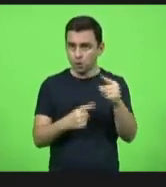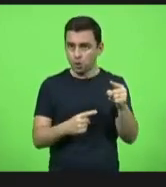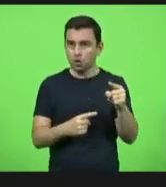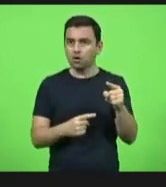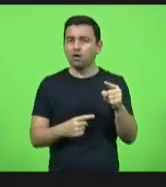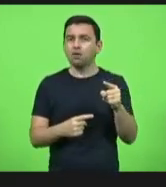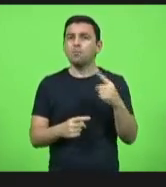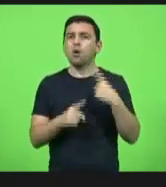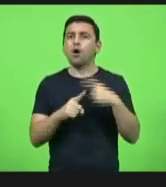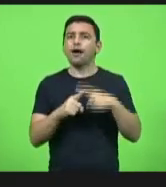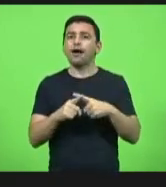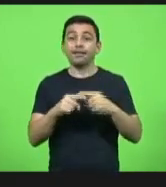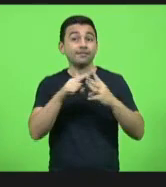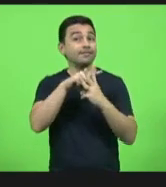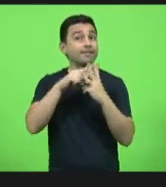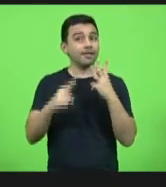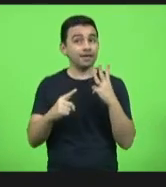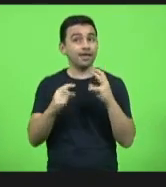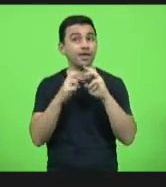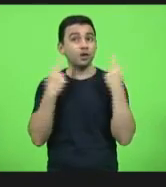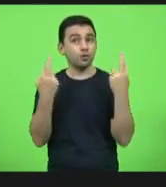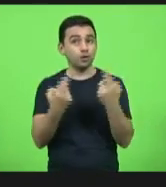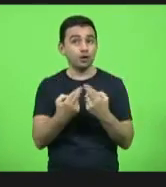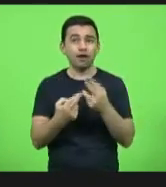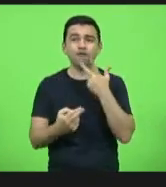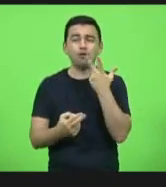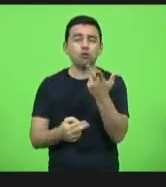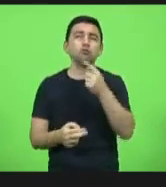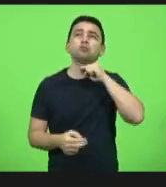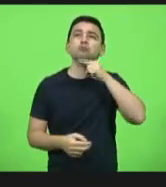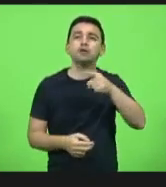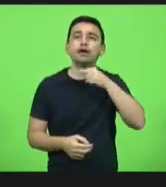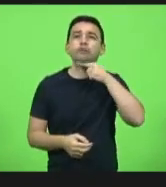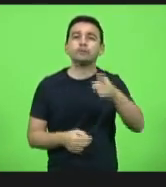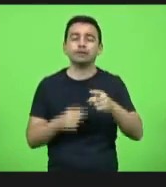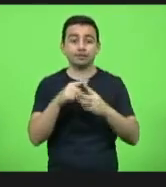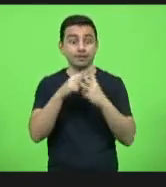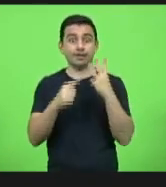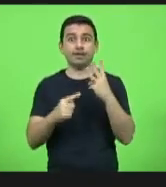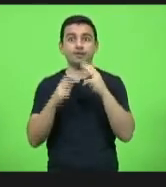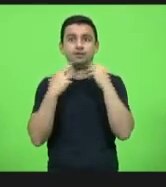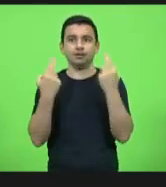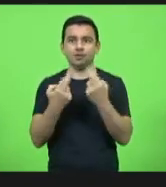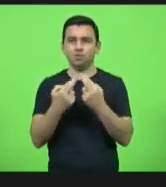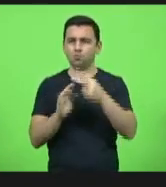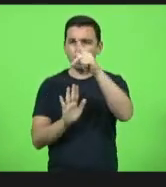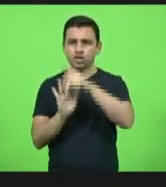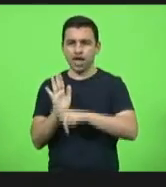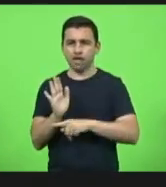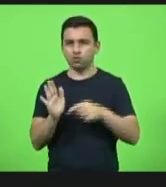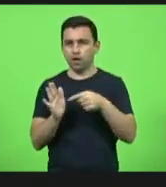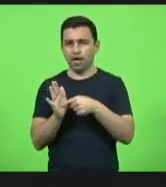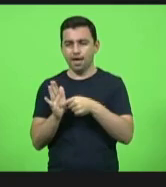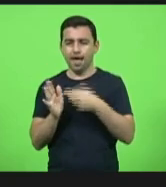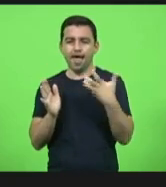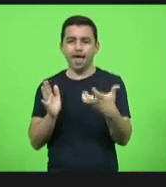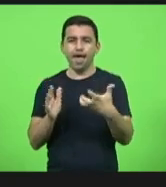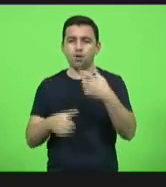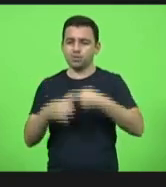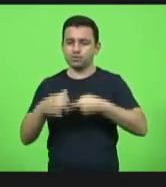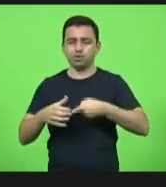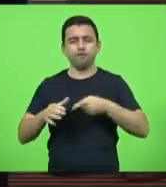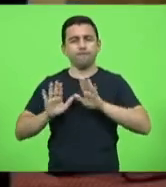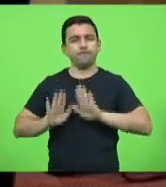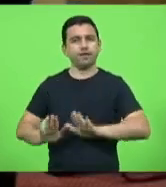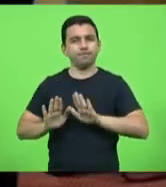requerimento, é porque 3 reuniões ainda não são suficientes. Ela não quer que o projeto saia da comissão após 3